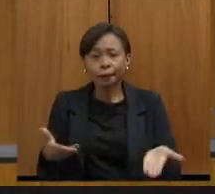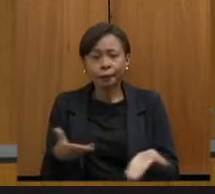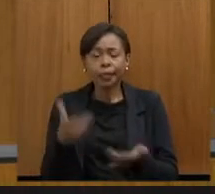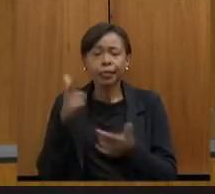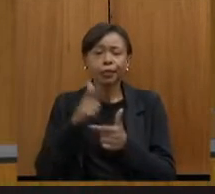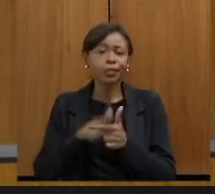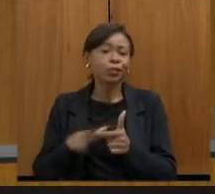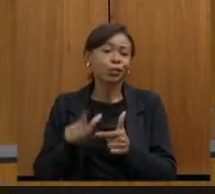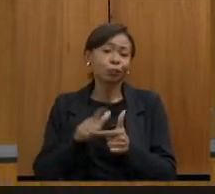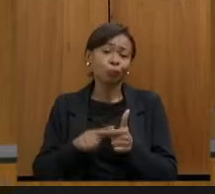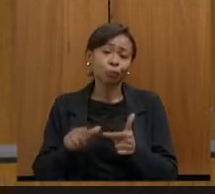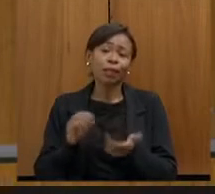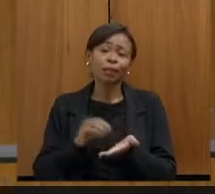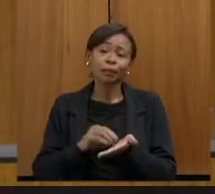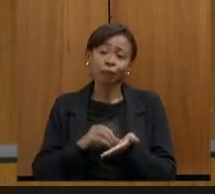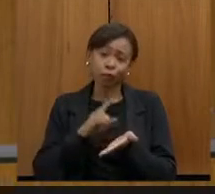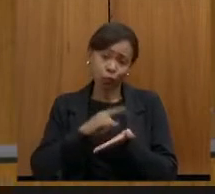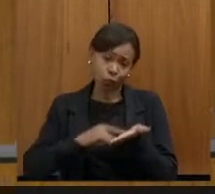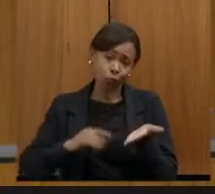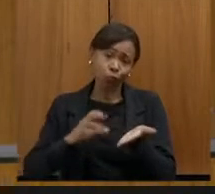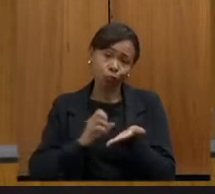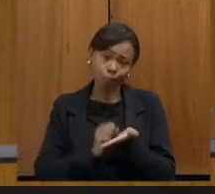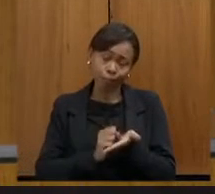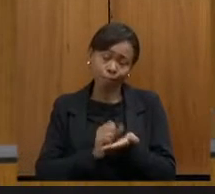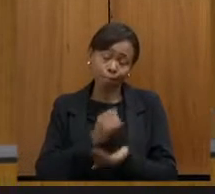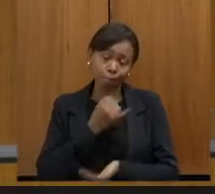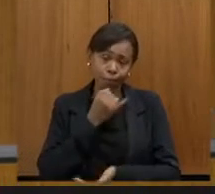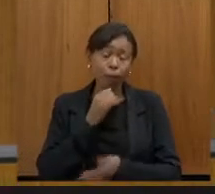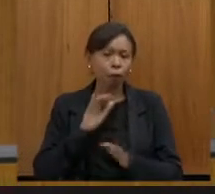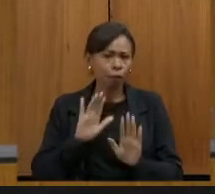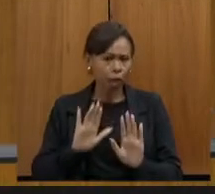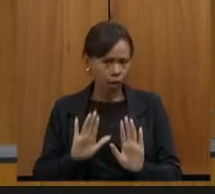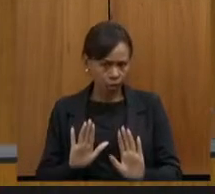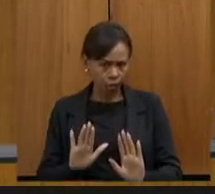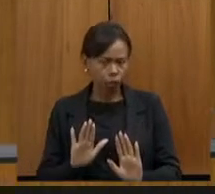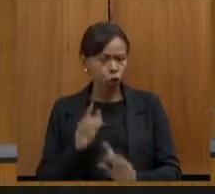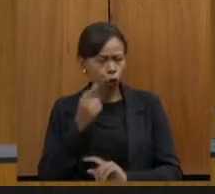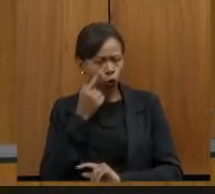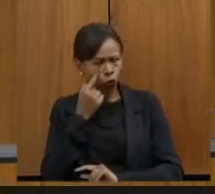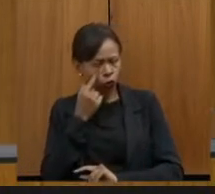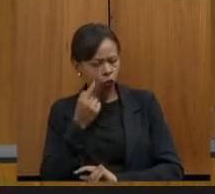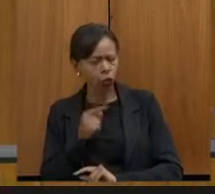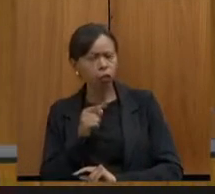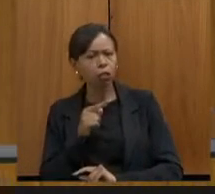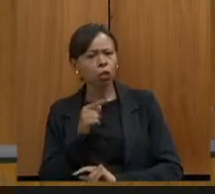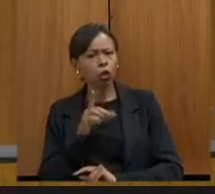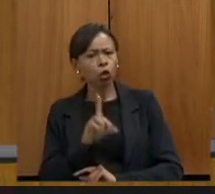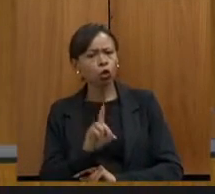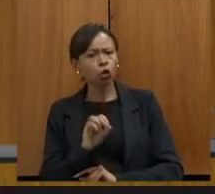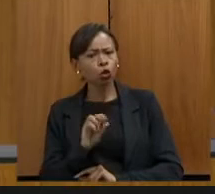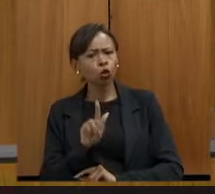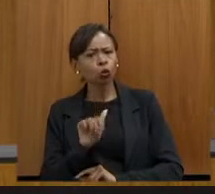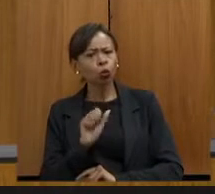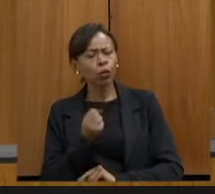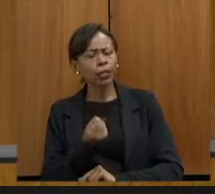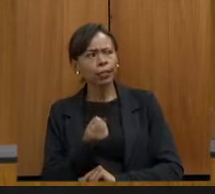lamentável. Mas fico feliz quando ouviu o senhor Douglas falar que